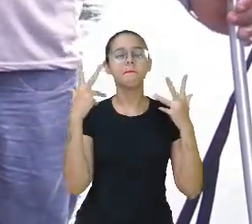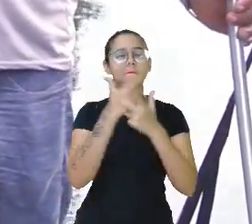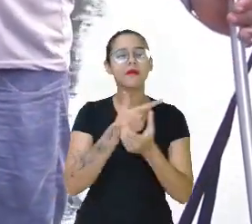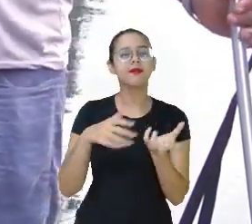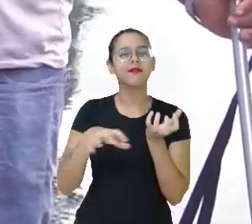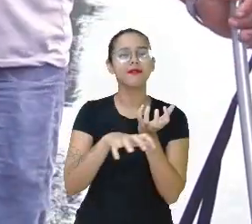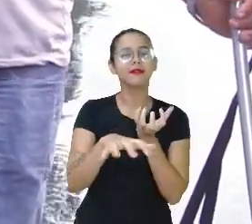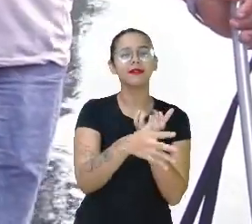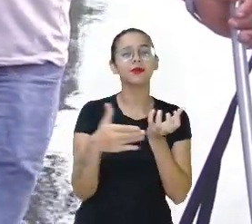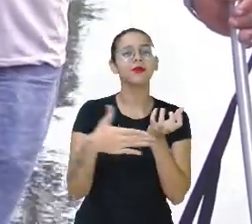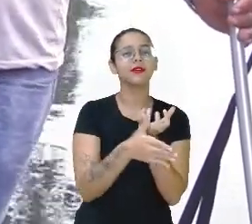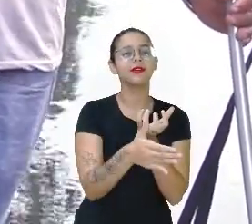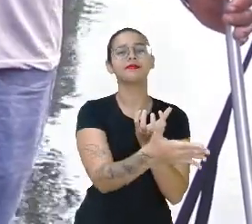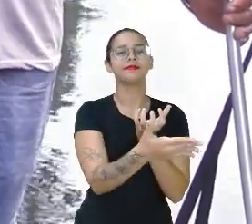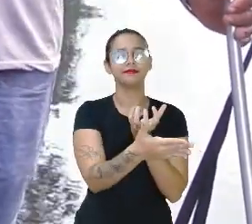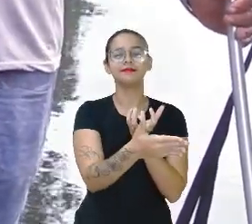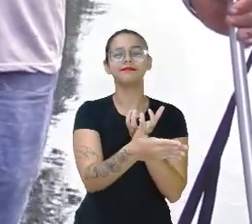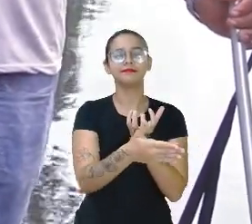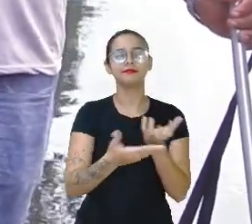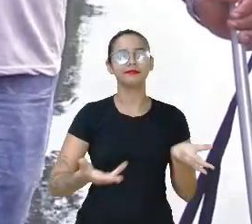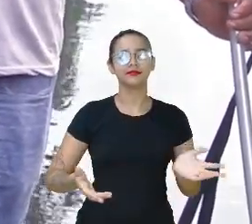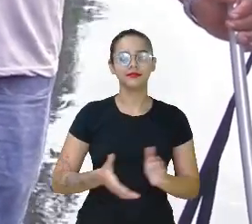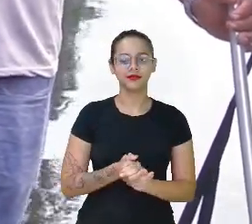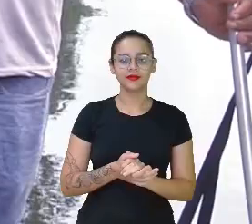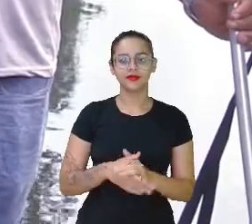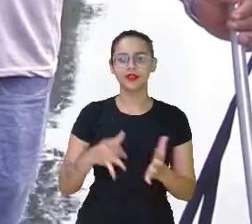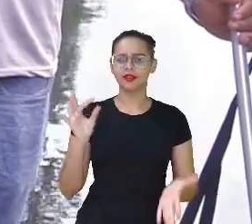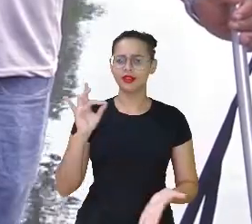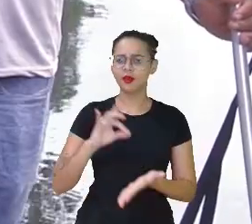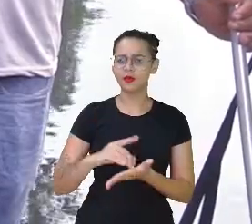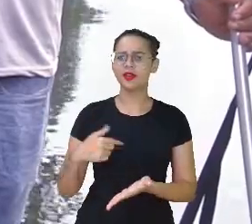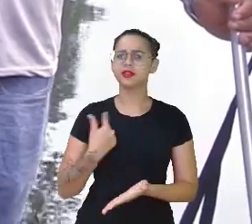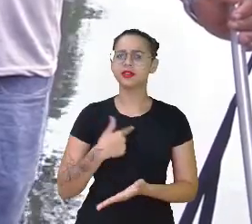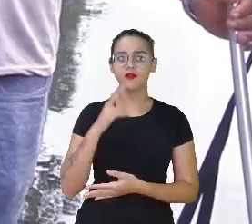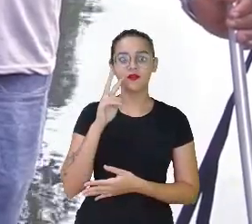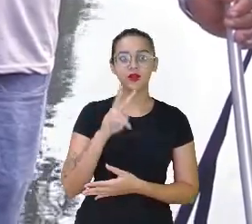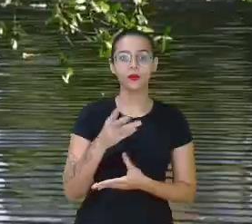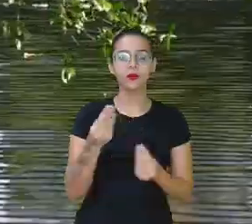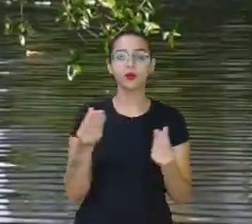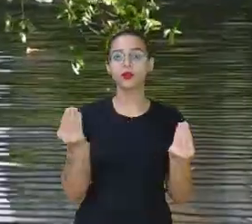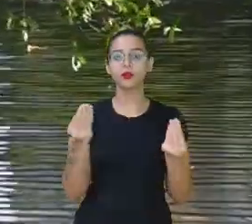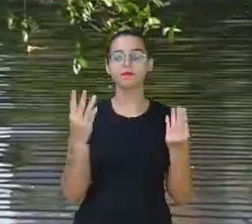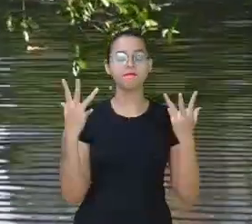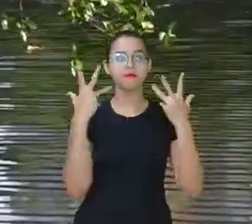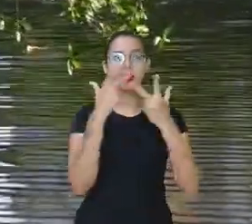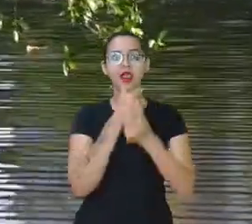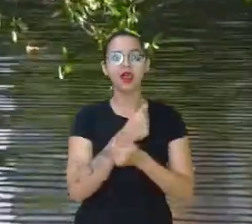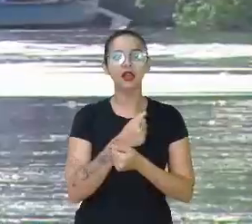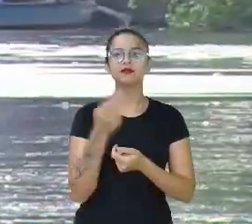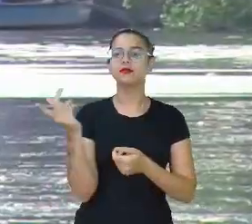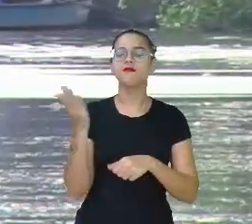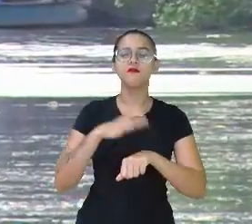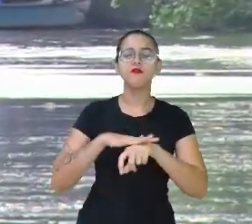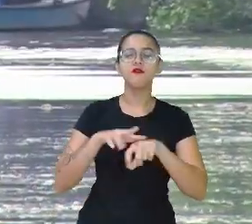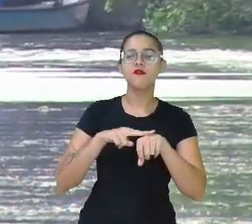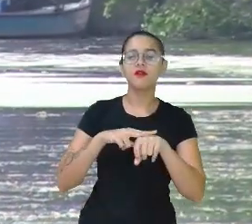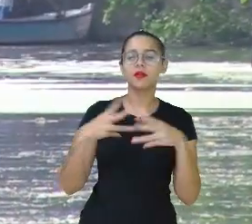Capibaribe ainda é belo. Como é realmente, a gente vê muita beleza com esse verde